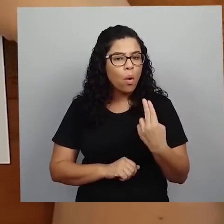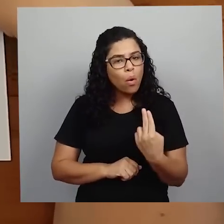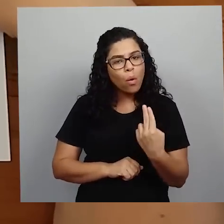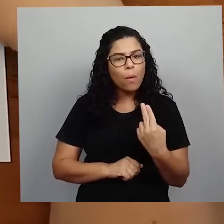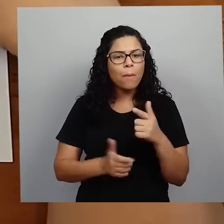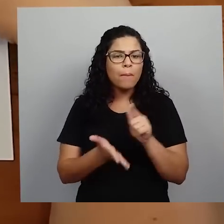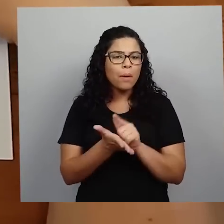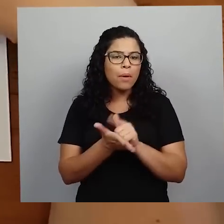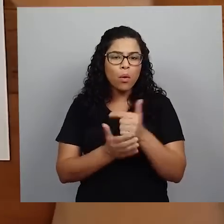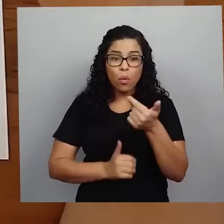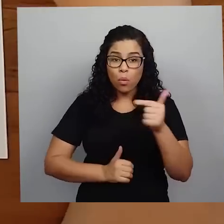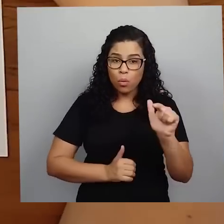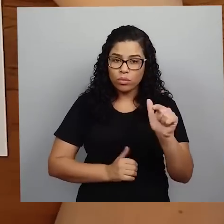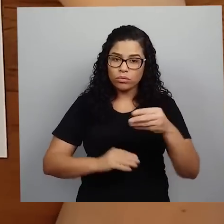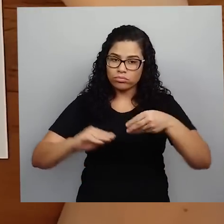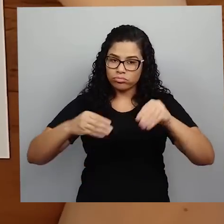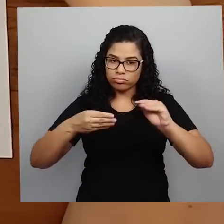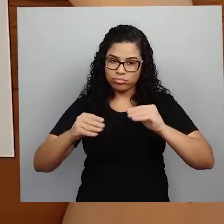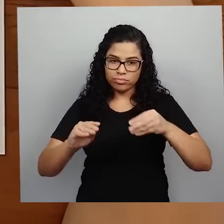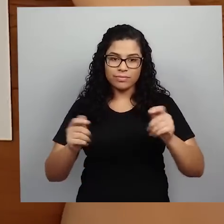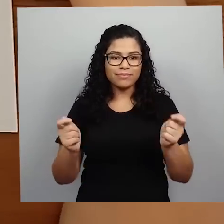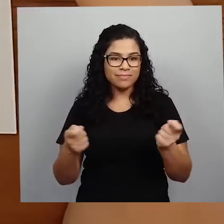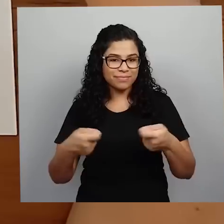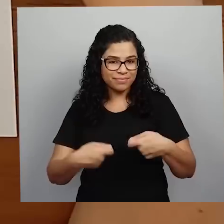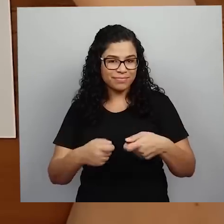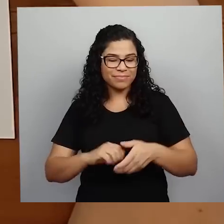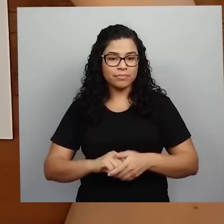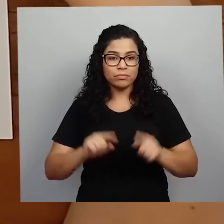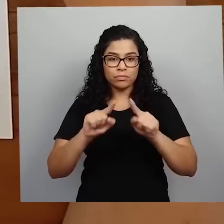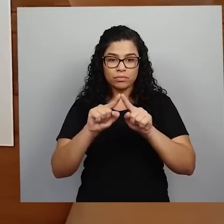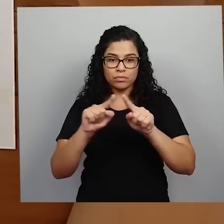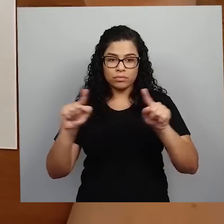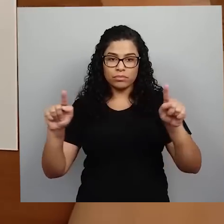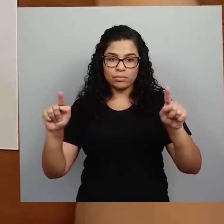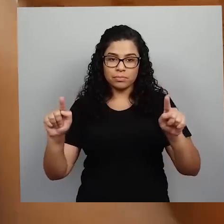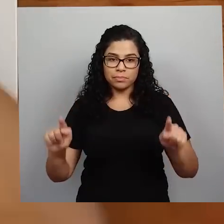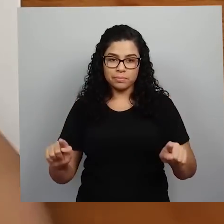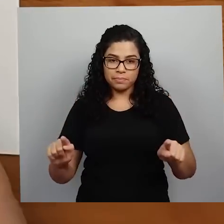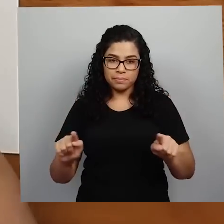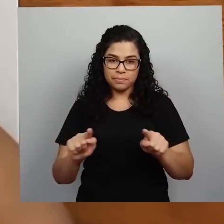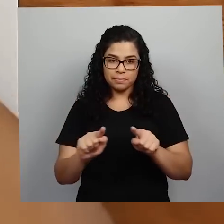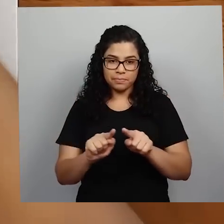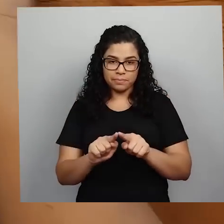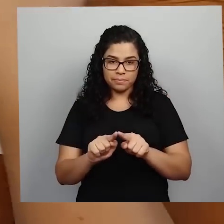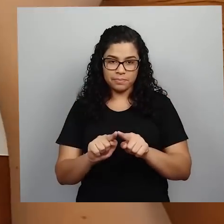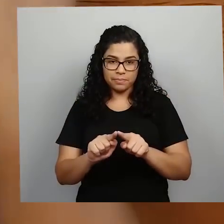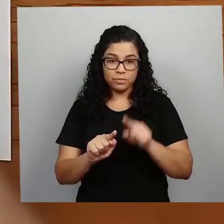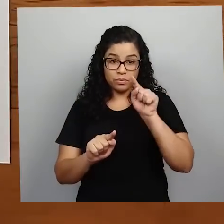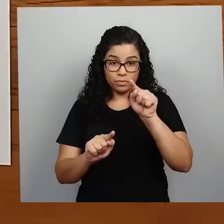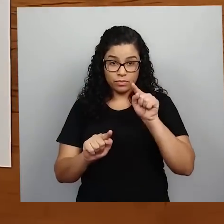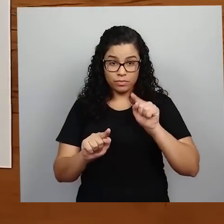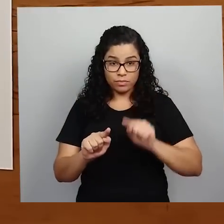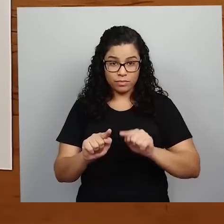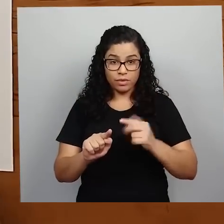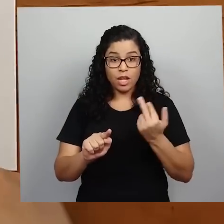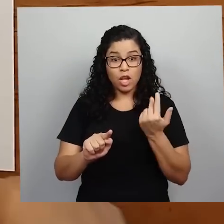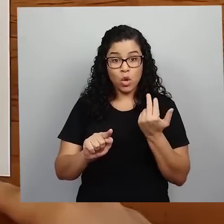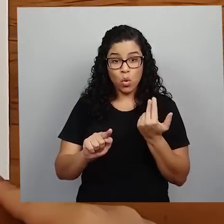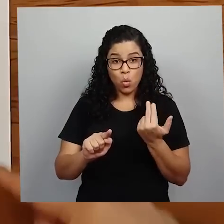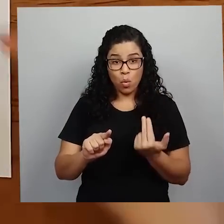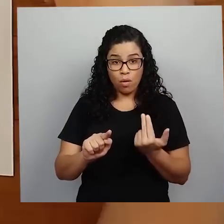de folha que não seja dura. Uma folha retangular, não se esqueçam, retângulo, ele tem 2